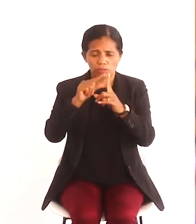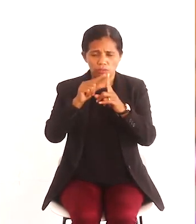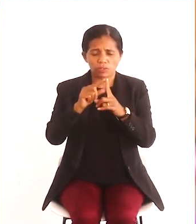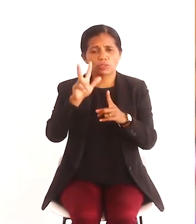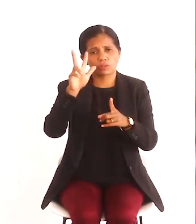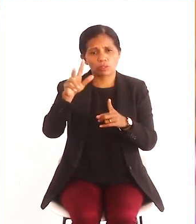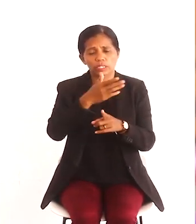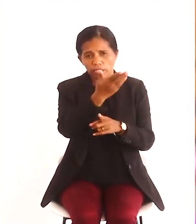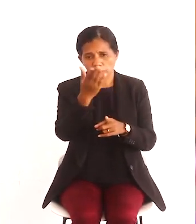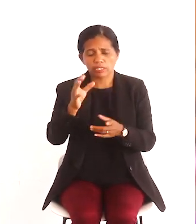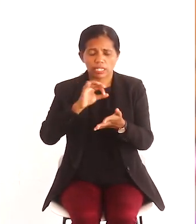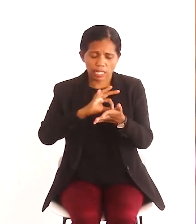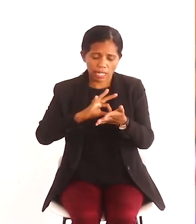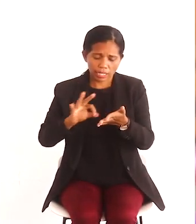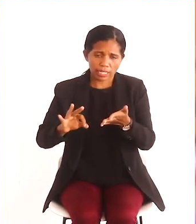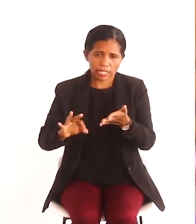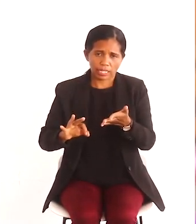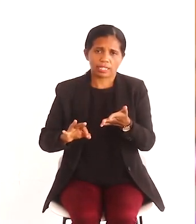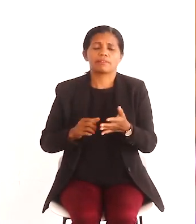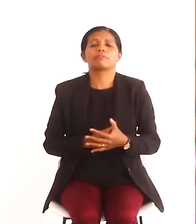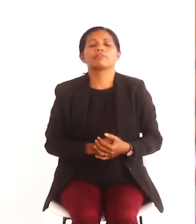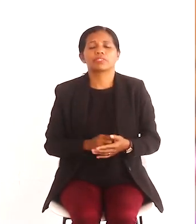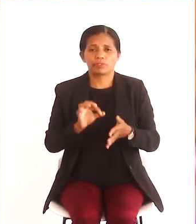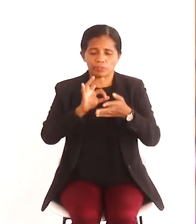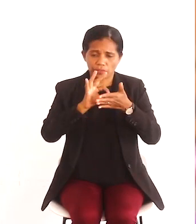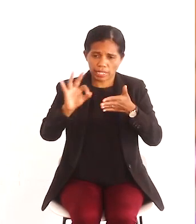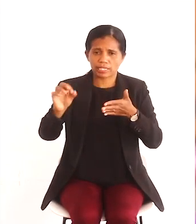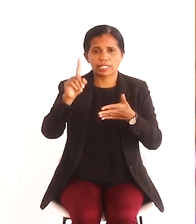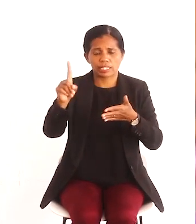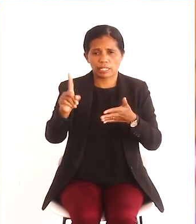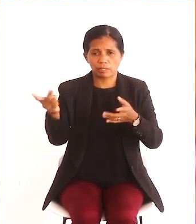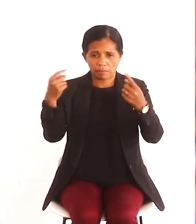uma frase no pretérito perfeito. Vamos tentar?